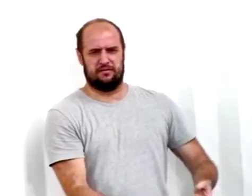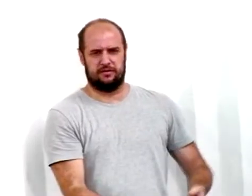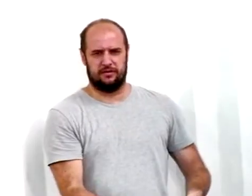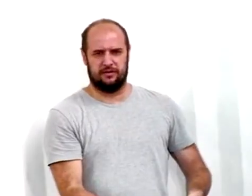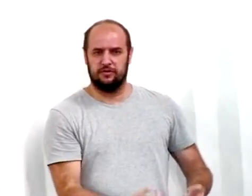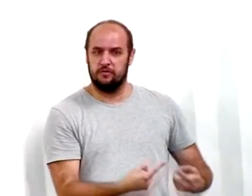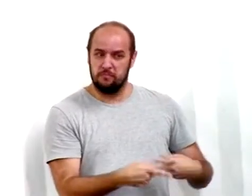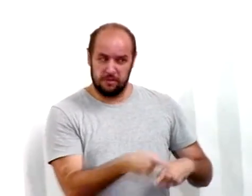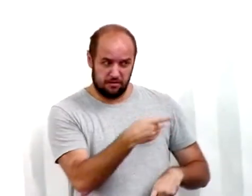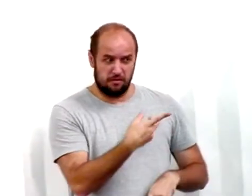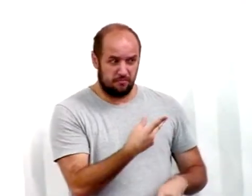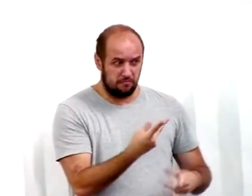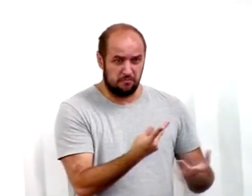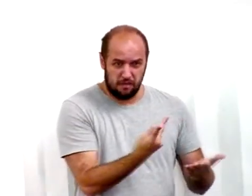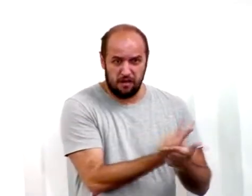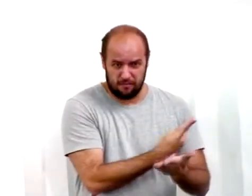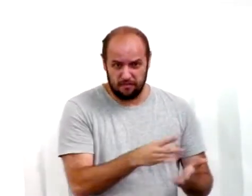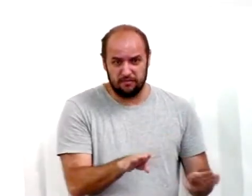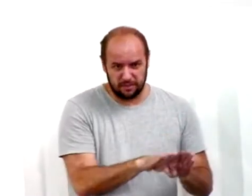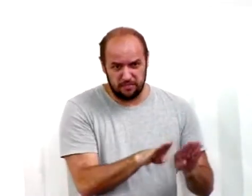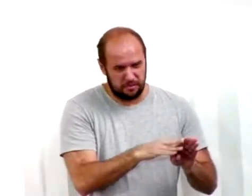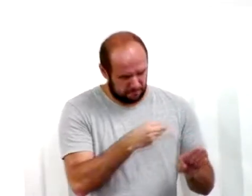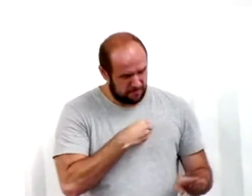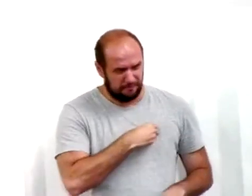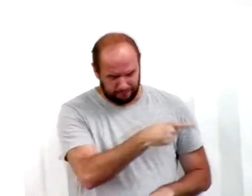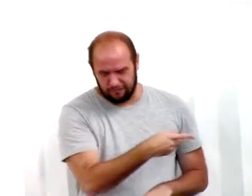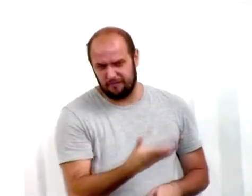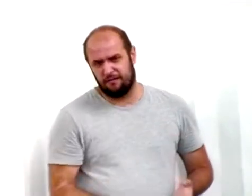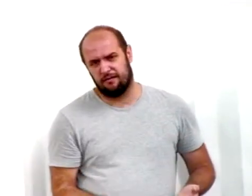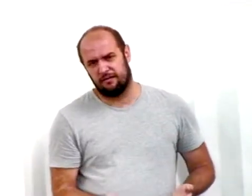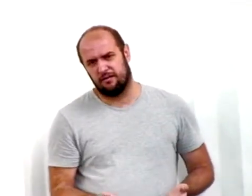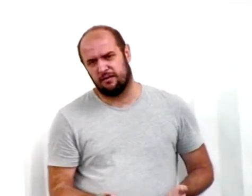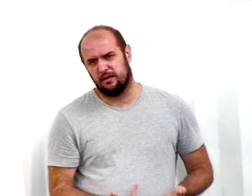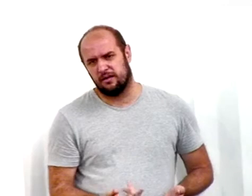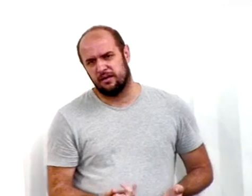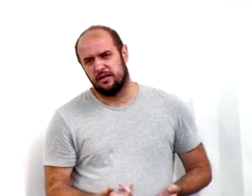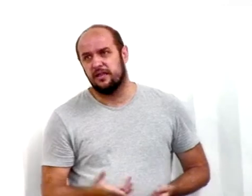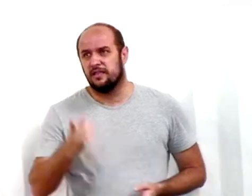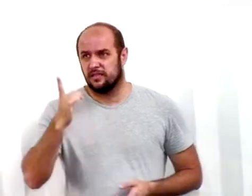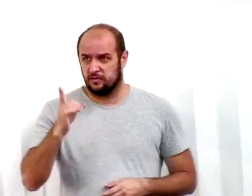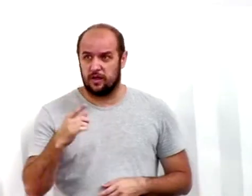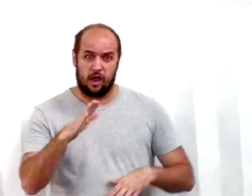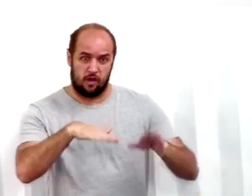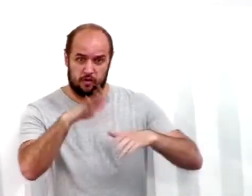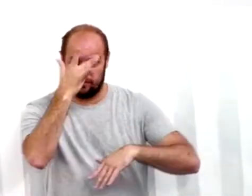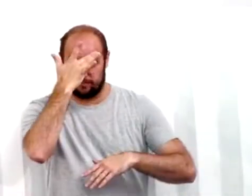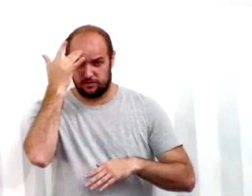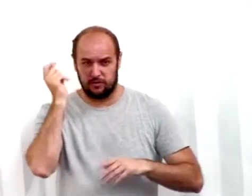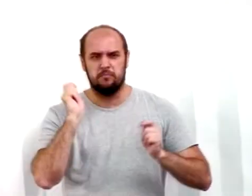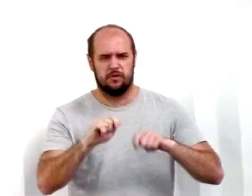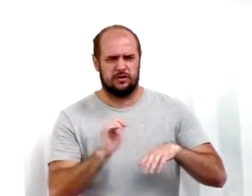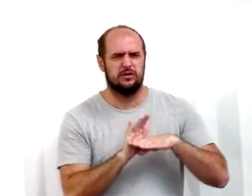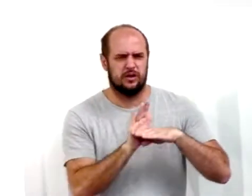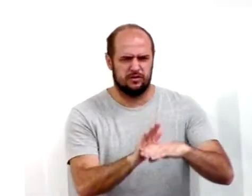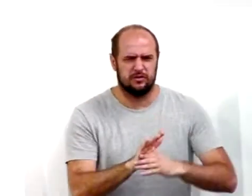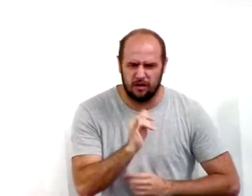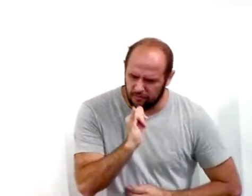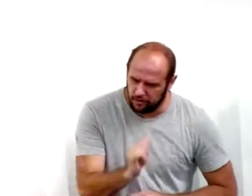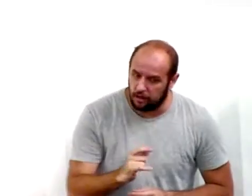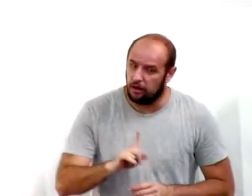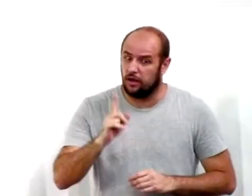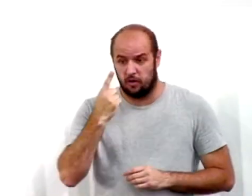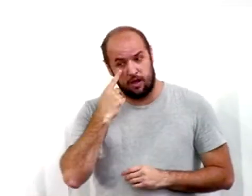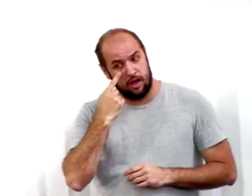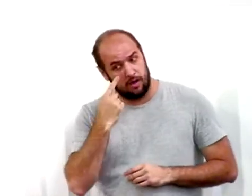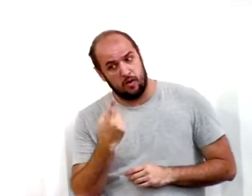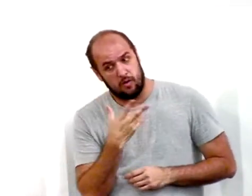um casal experiente e piedoso pode nos ajudar, dizendo: olha, Alberto, eu acredito que você pode fazer isso ou